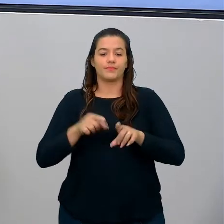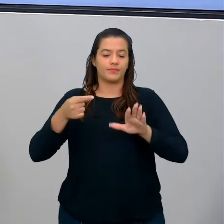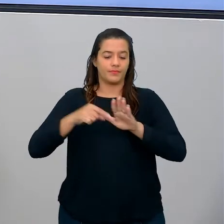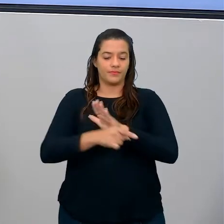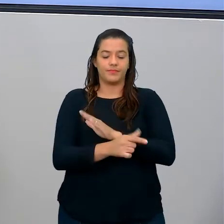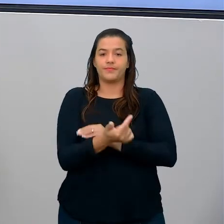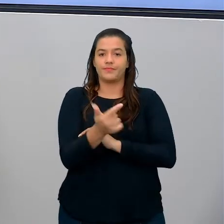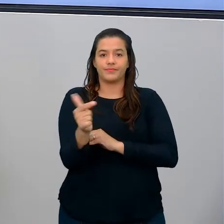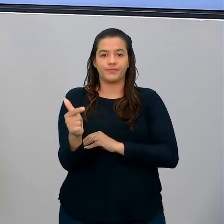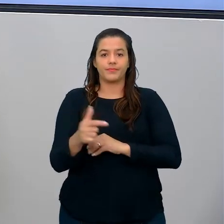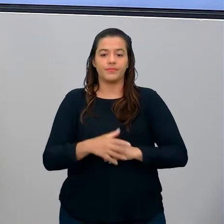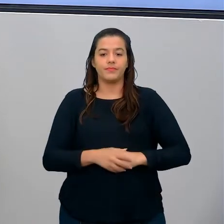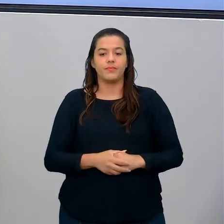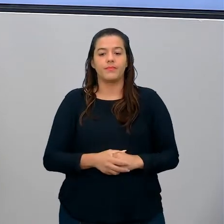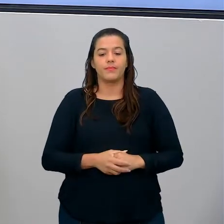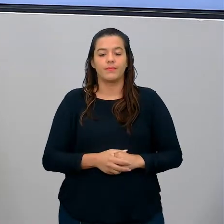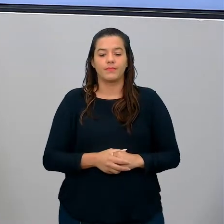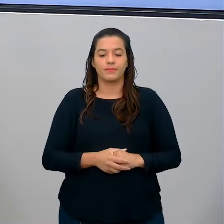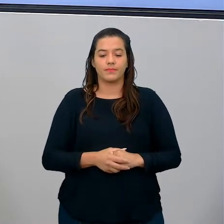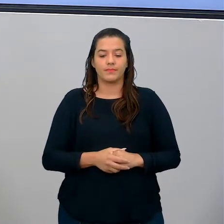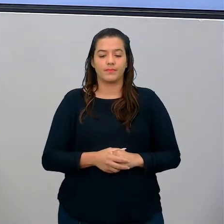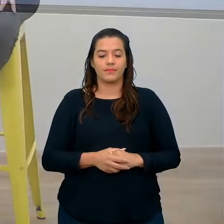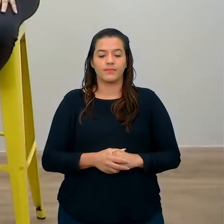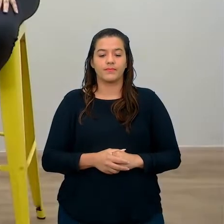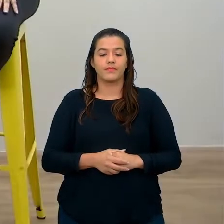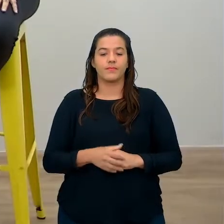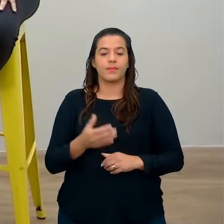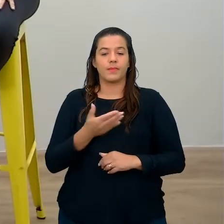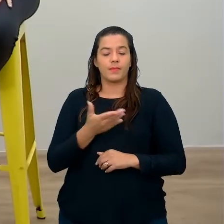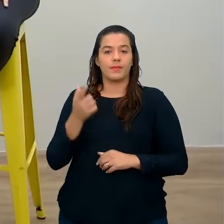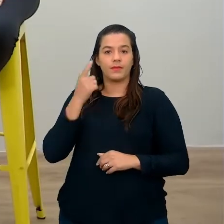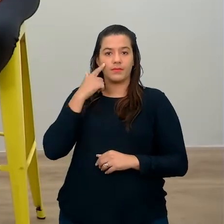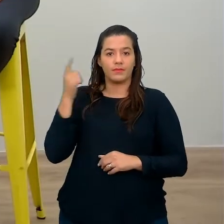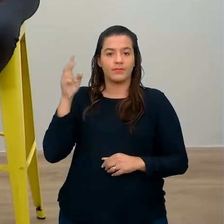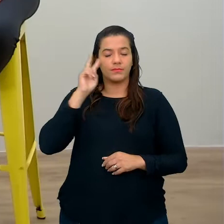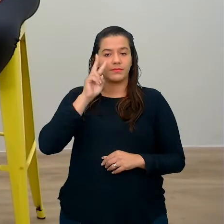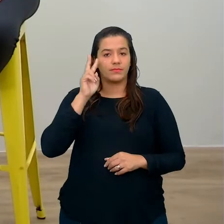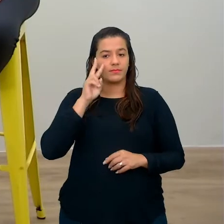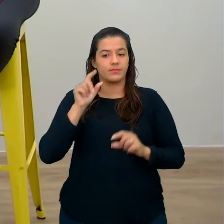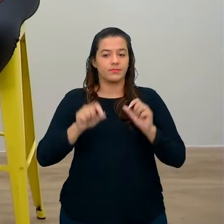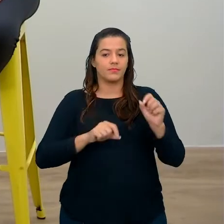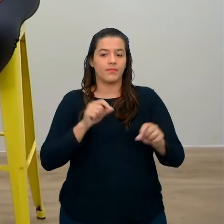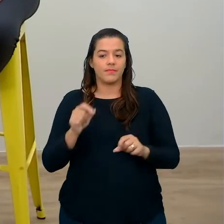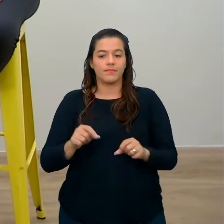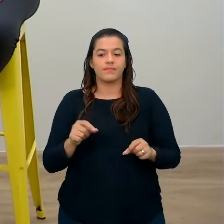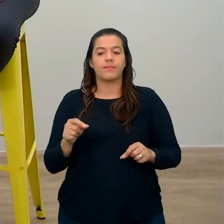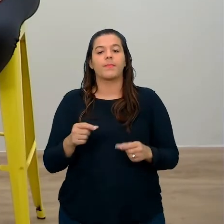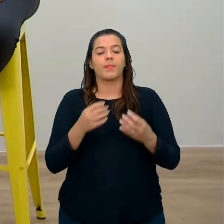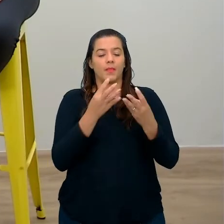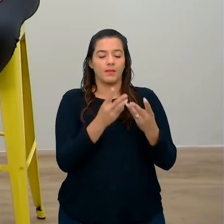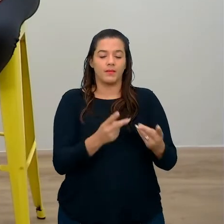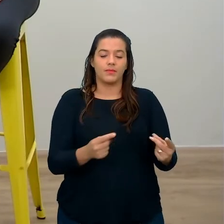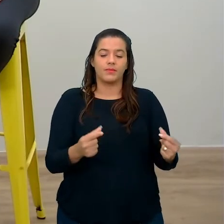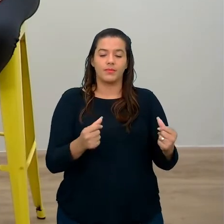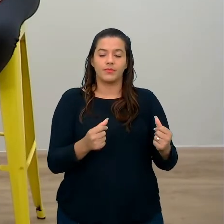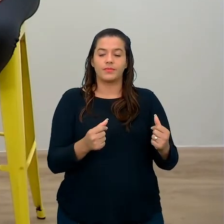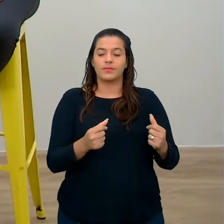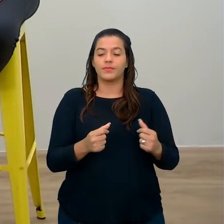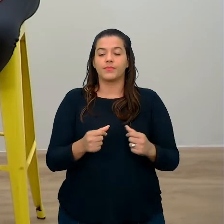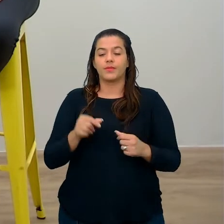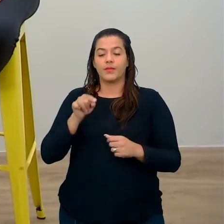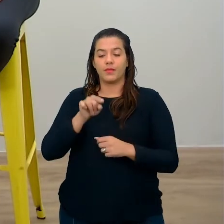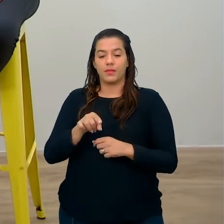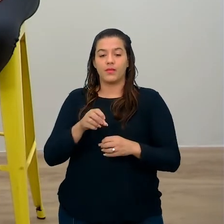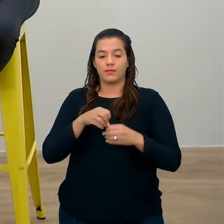aprofundada, tá certo? É isso mesmo, né? E aí, você bem mesmo lembrou, professora, a questão aí da decomposição, né? No nosso componente